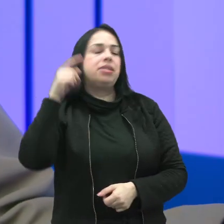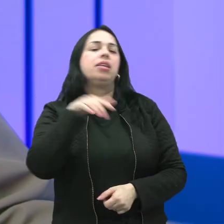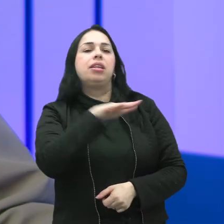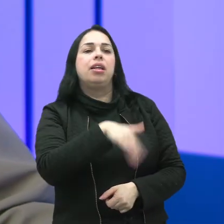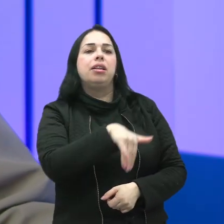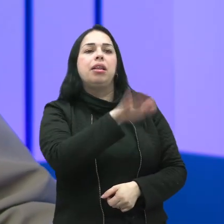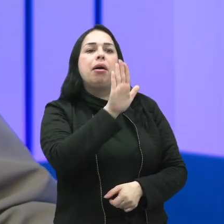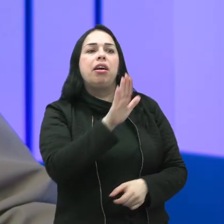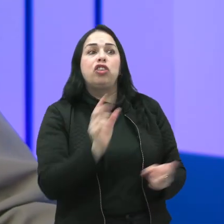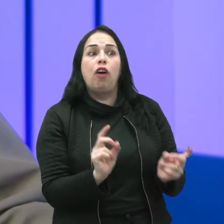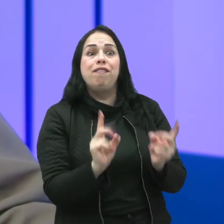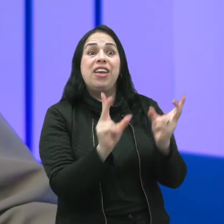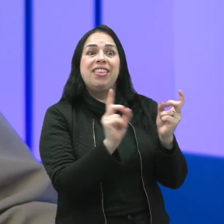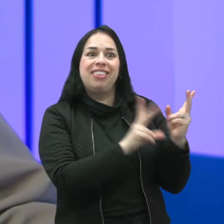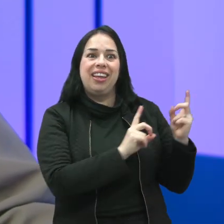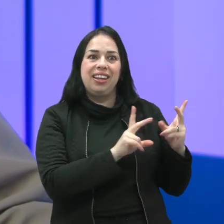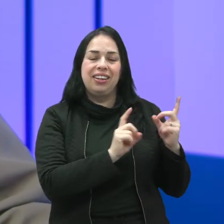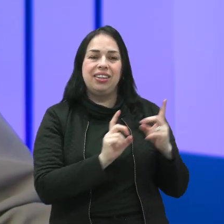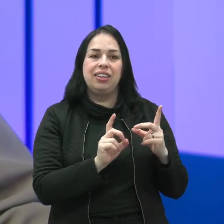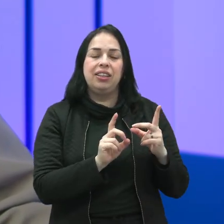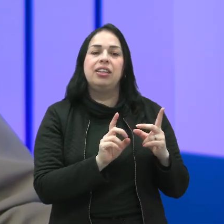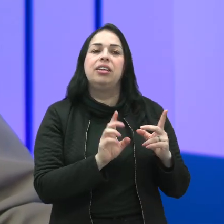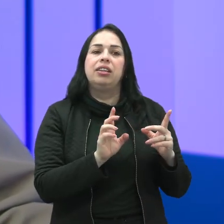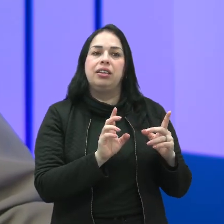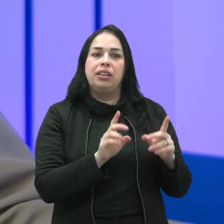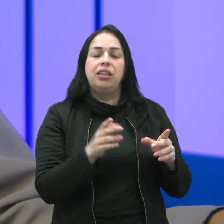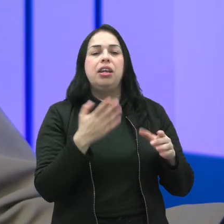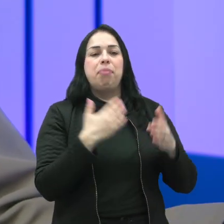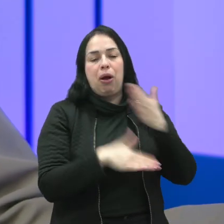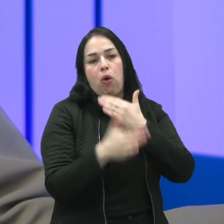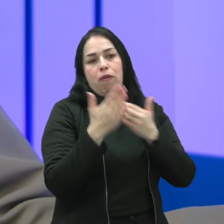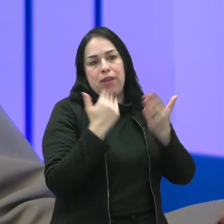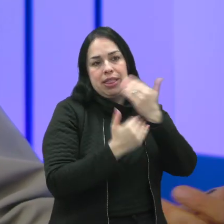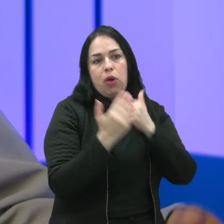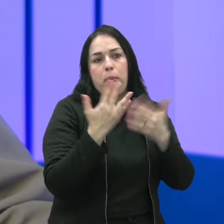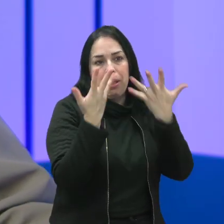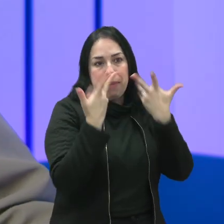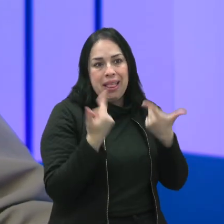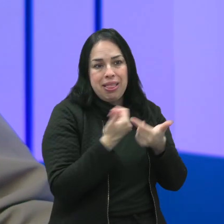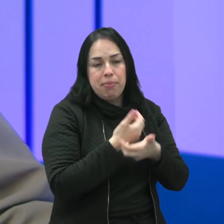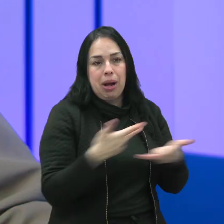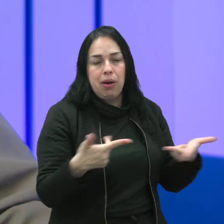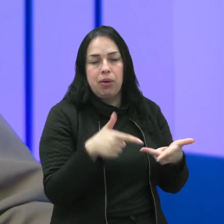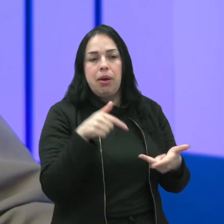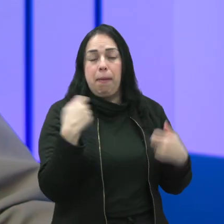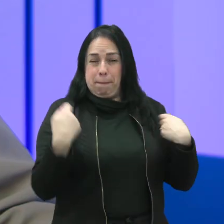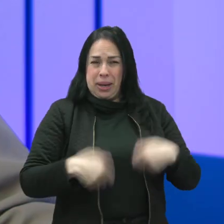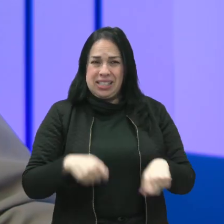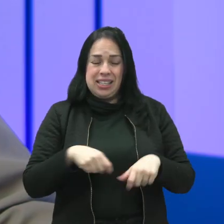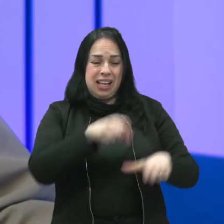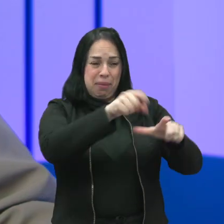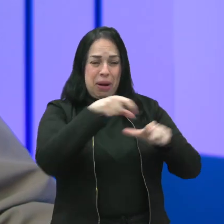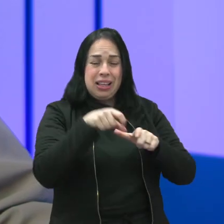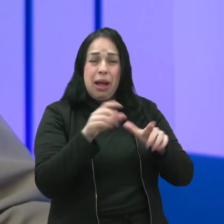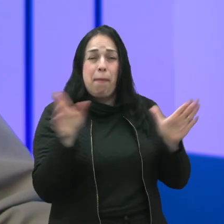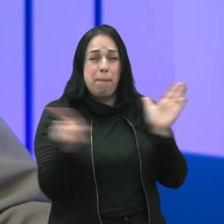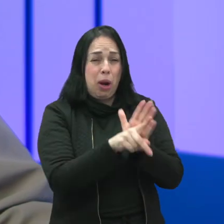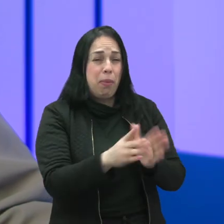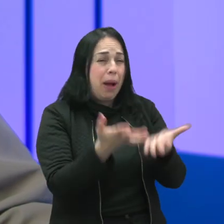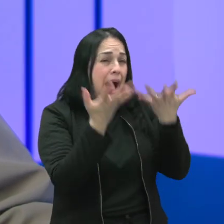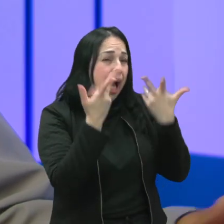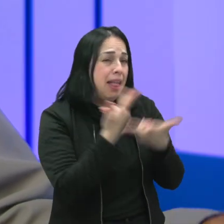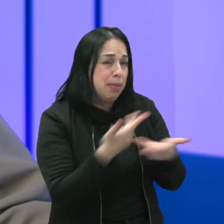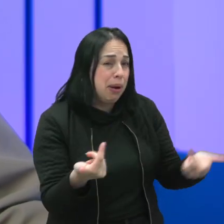commodities, nas grandes exportações, e a produção que é feita para produzir ração para animal, né? Será que a gente precisa produzir tanto em larga escala, produzir ração para